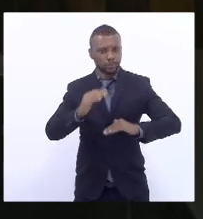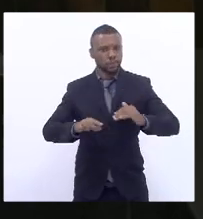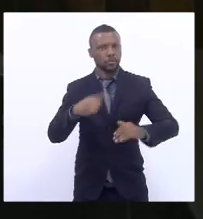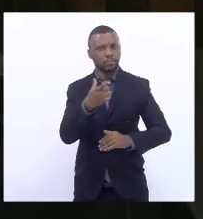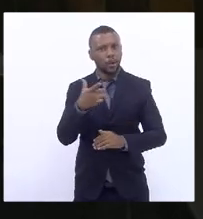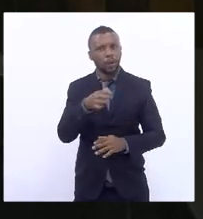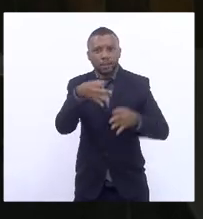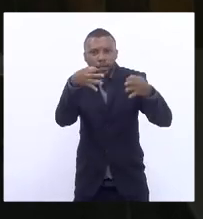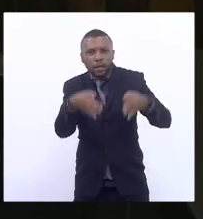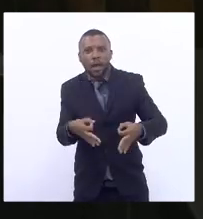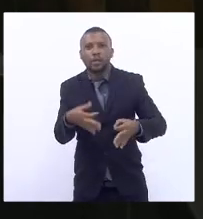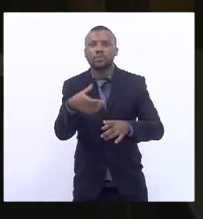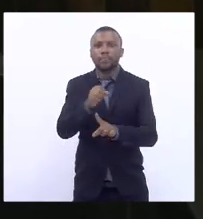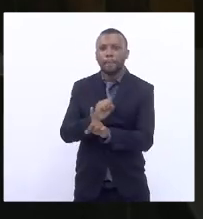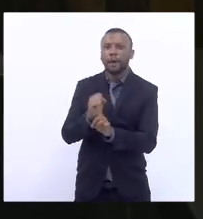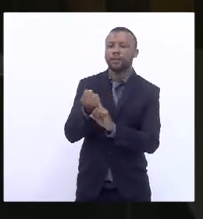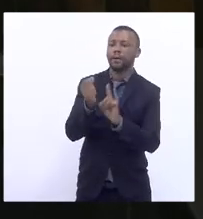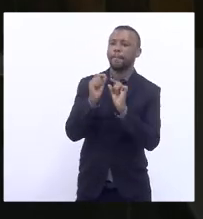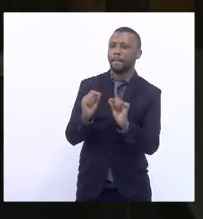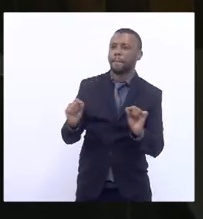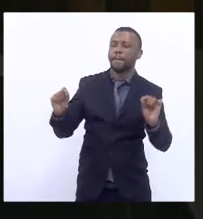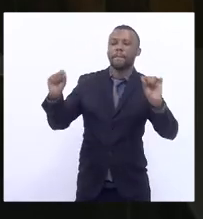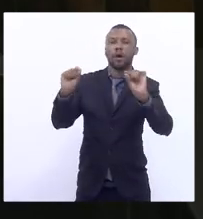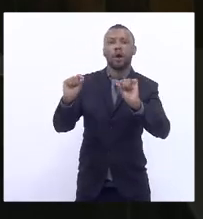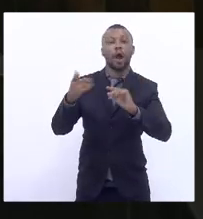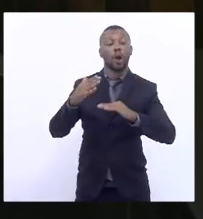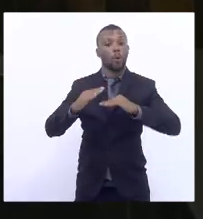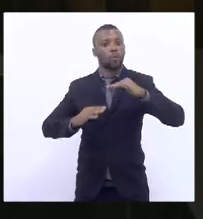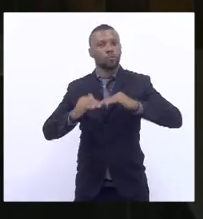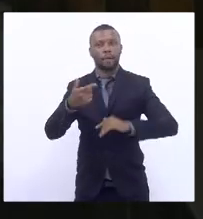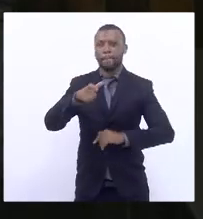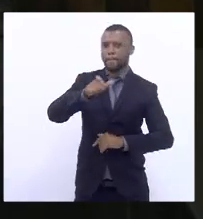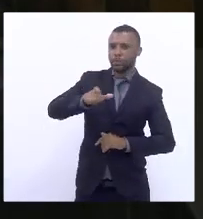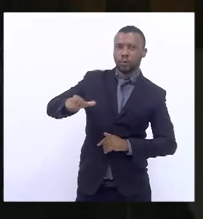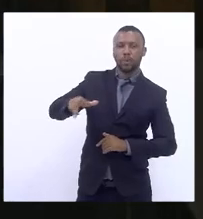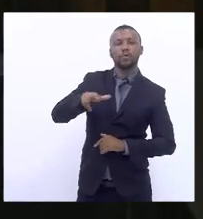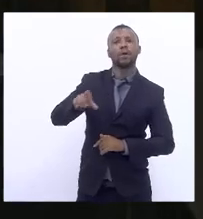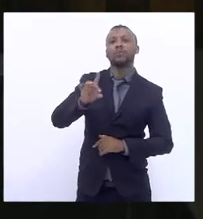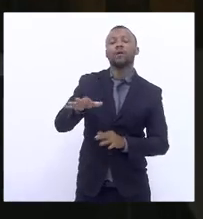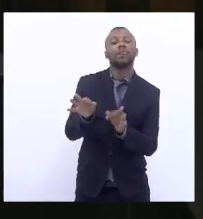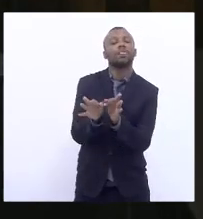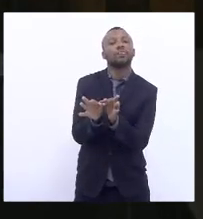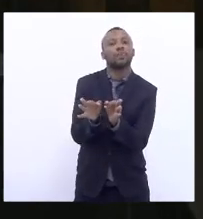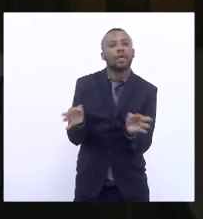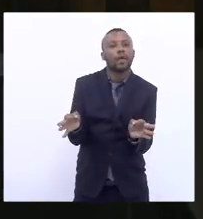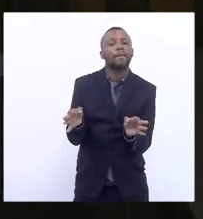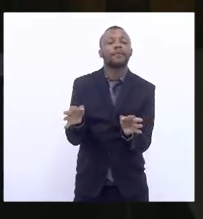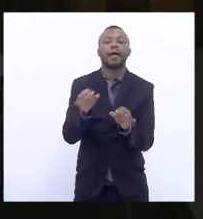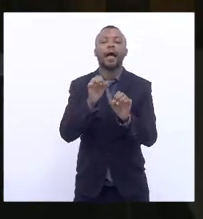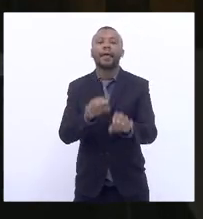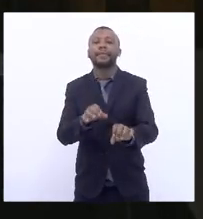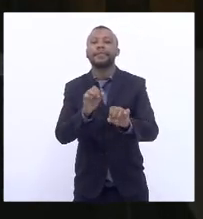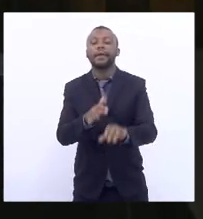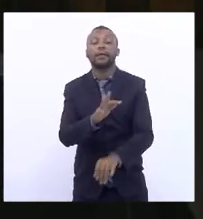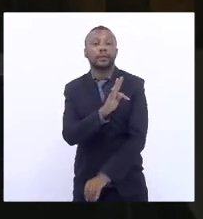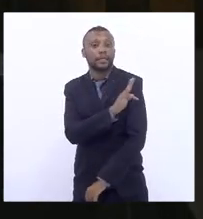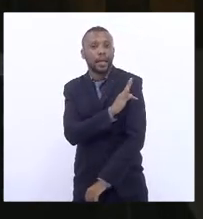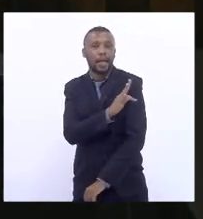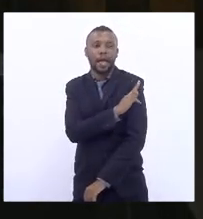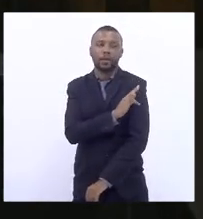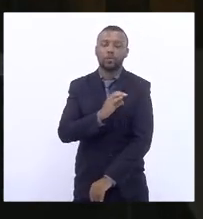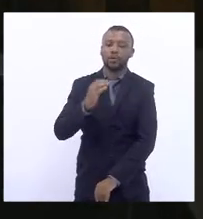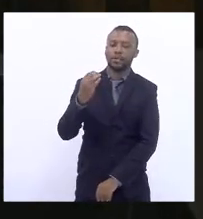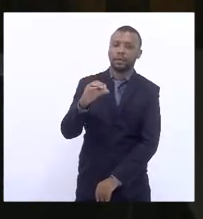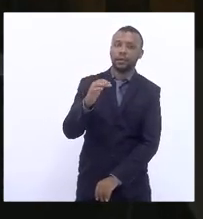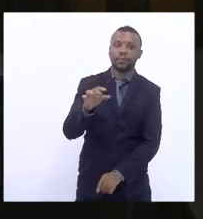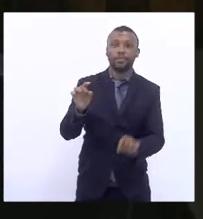sociedade. Ao formar pessoas e não apenas dar ensinamentos técnicos ou científicos, que, abre